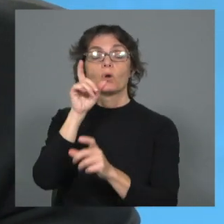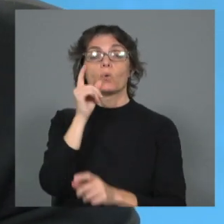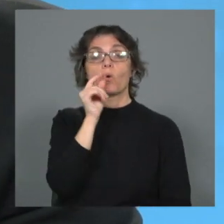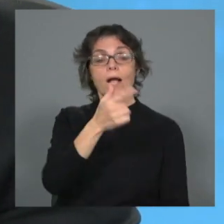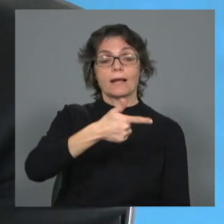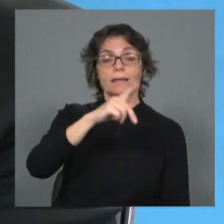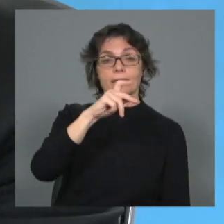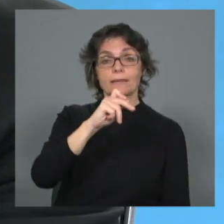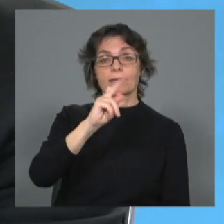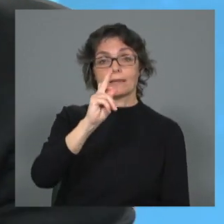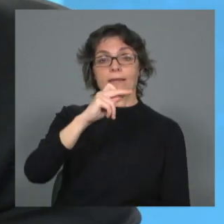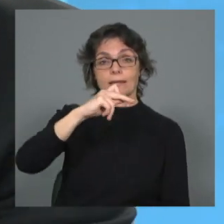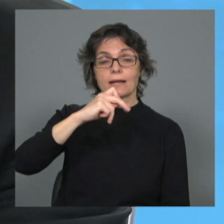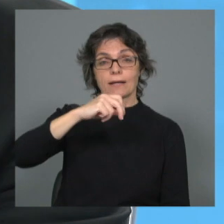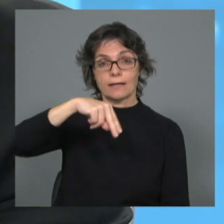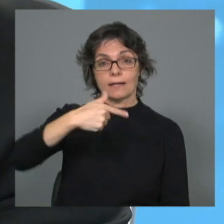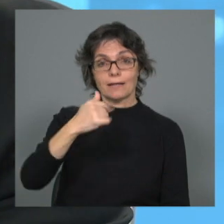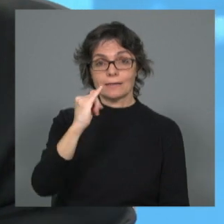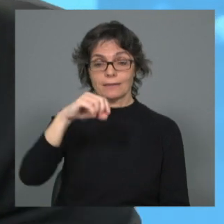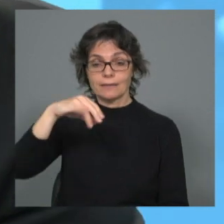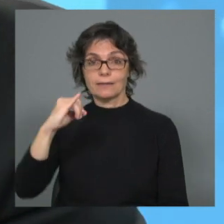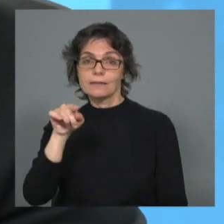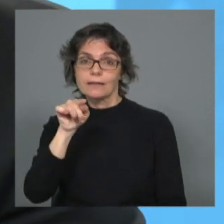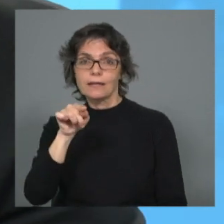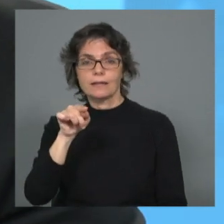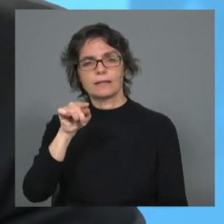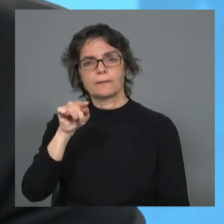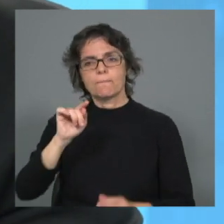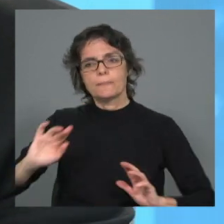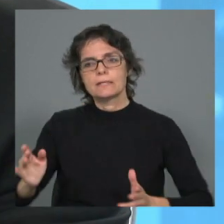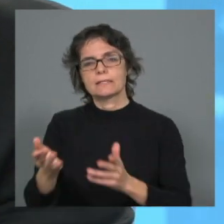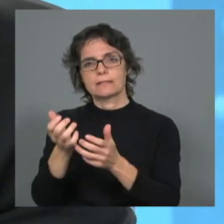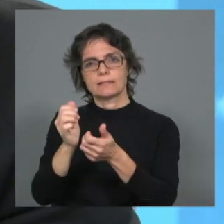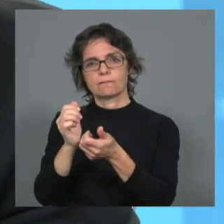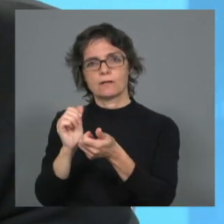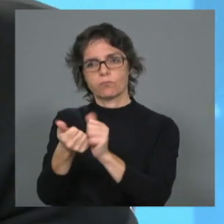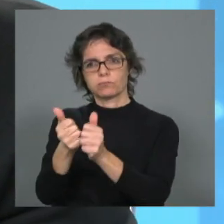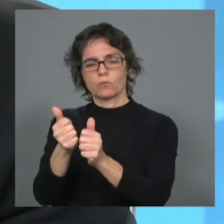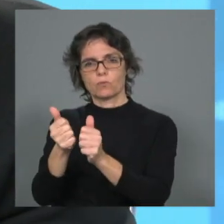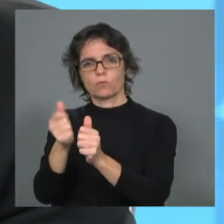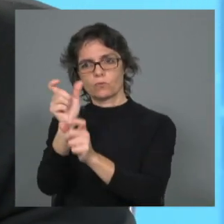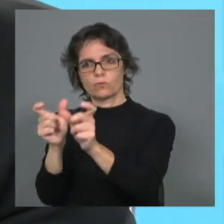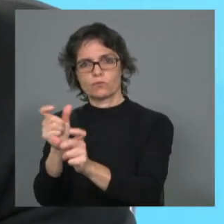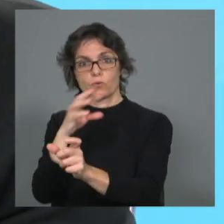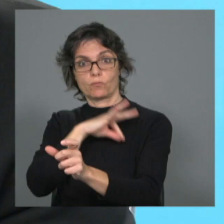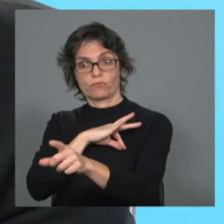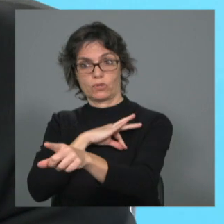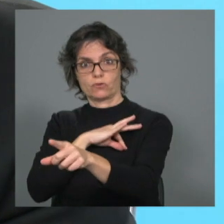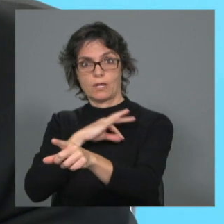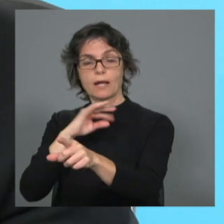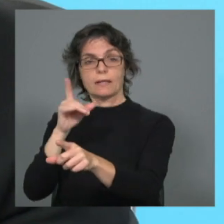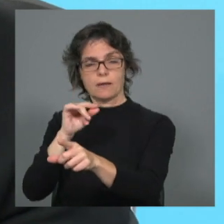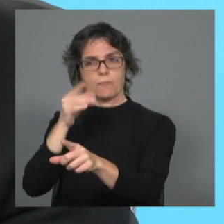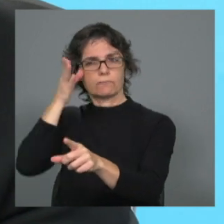projeto, A Minha Causa, que visa precisamente isso, de incentivar os atletas profissionais a apostarem na sua